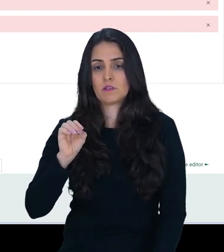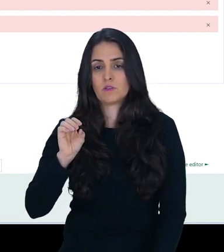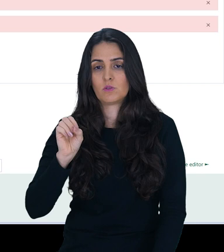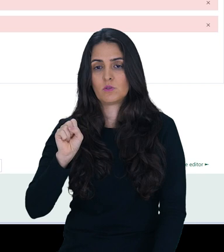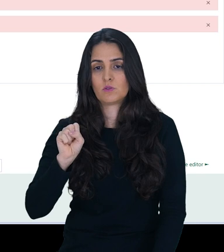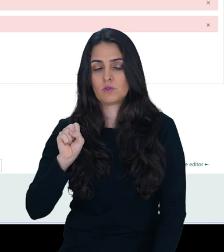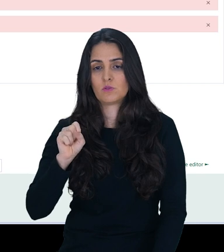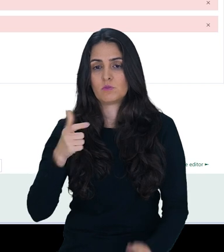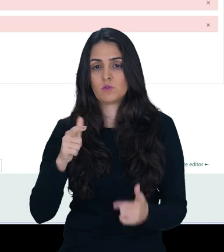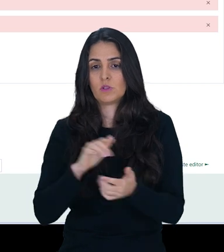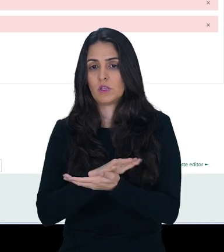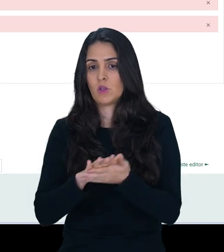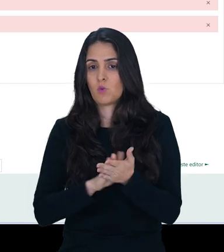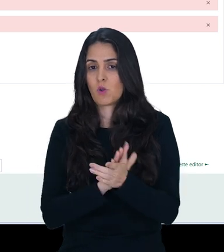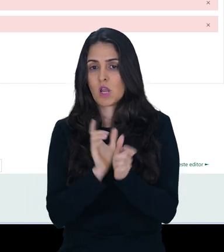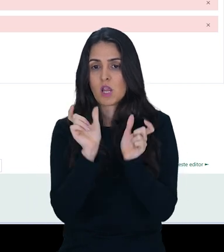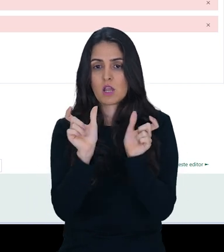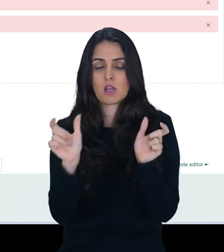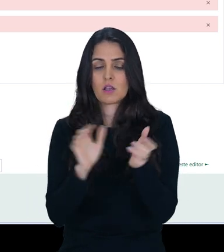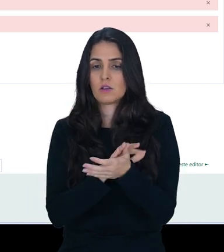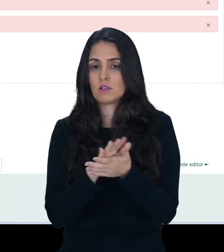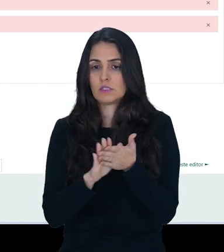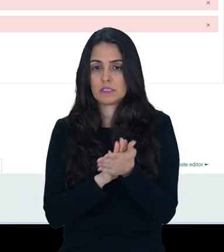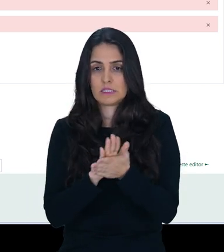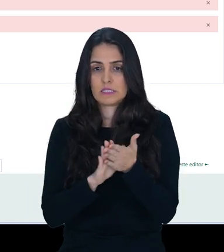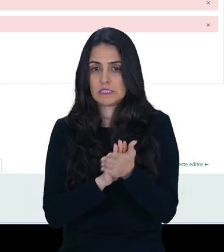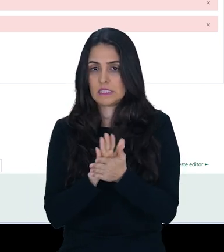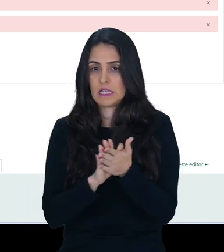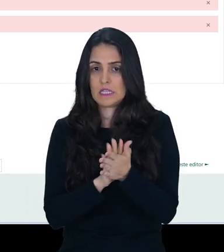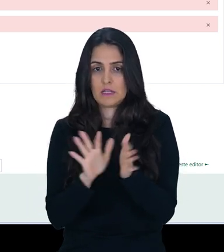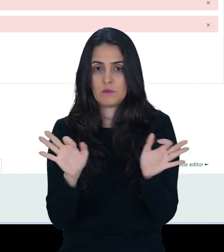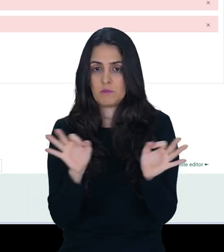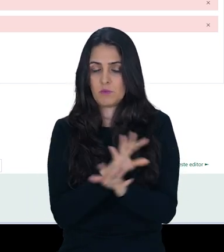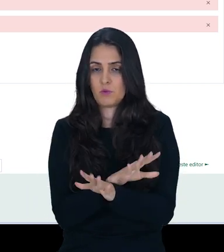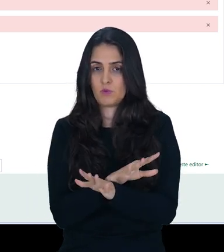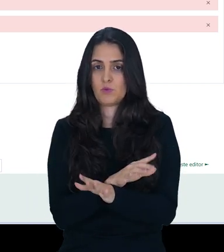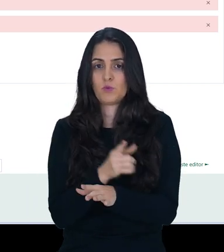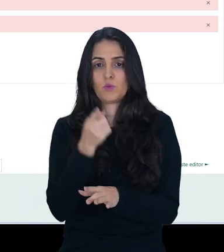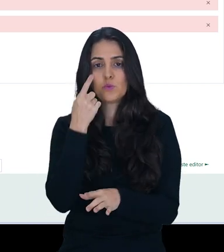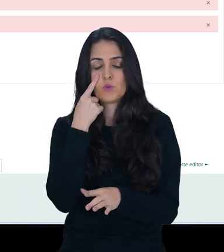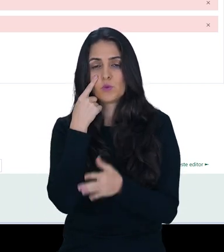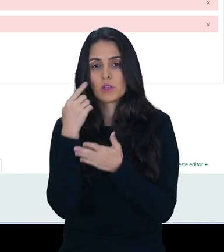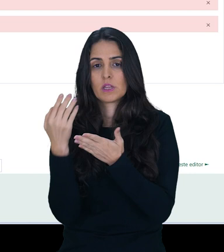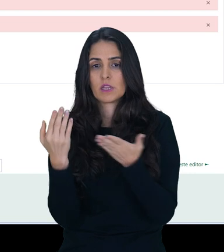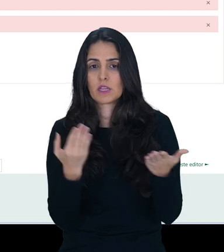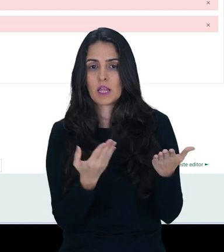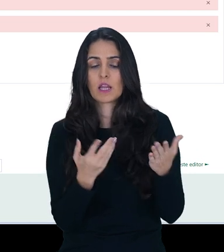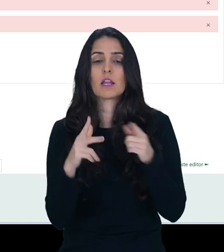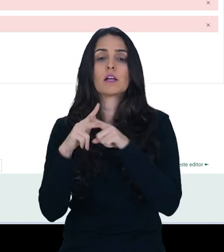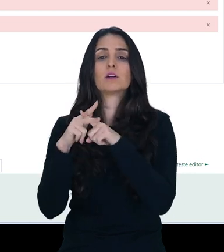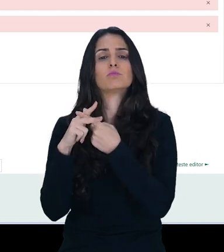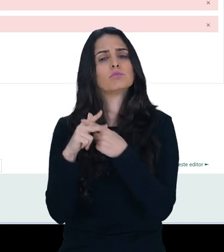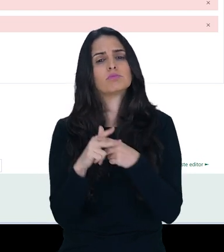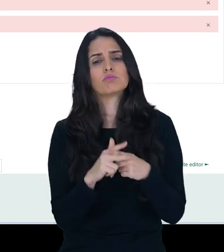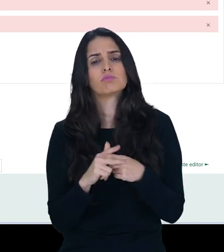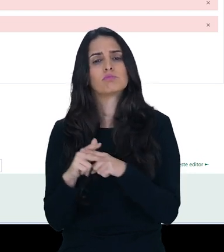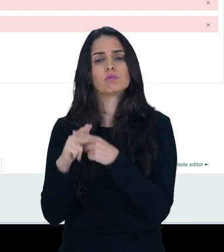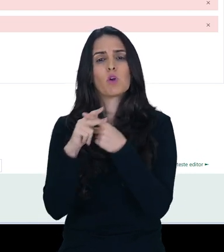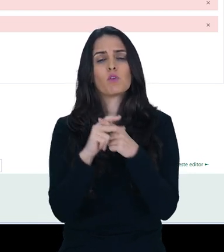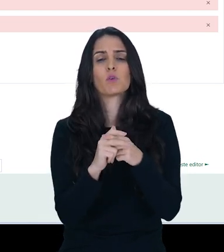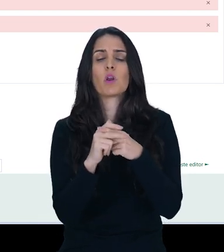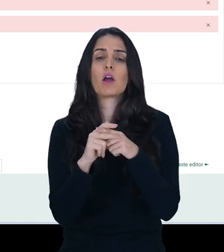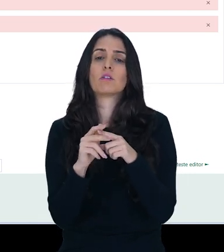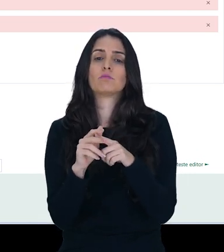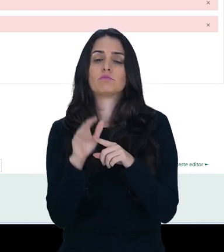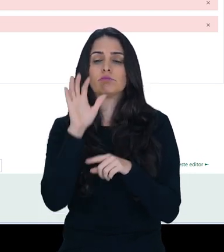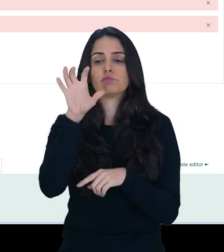nessa base de dados então nós precisamos agora já nessa tela aqui mesmo configurar os campos